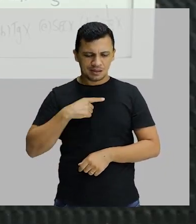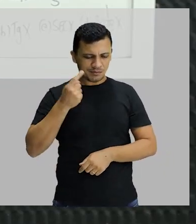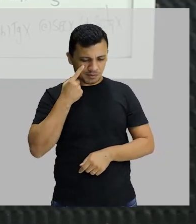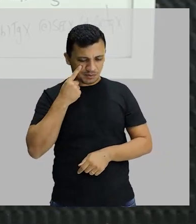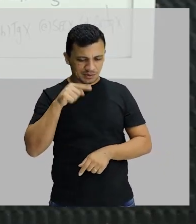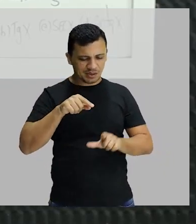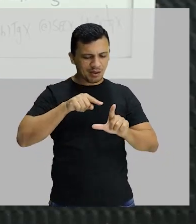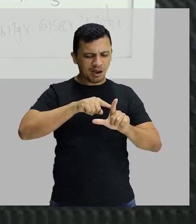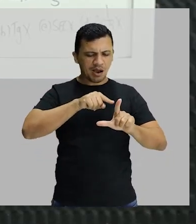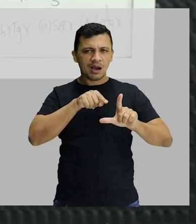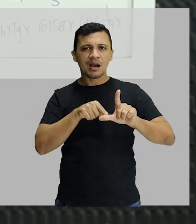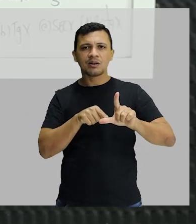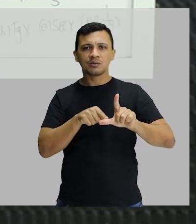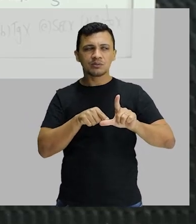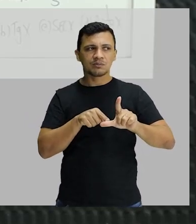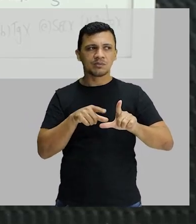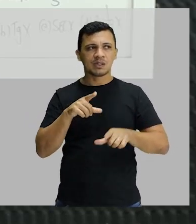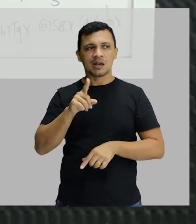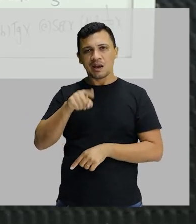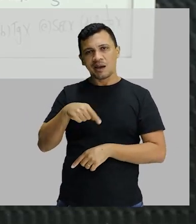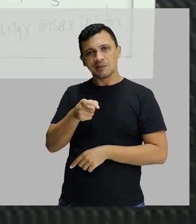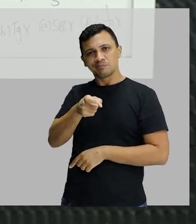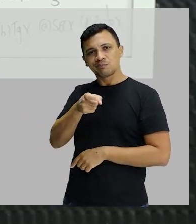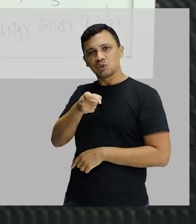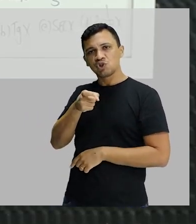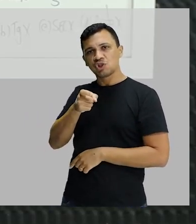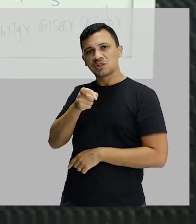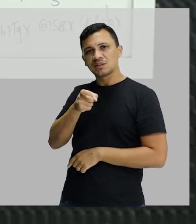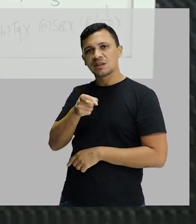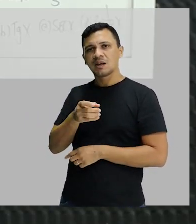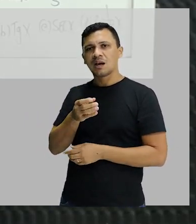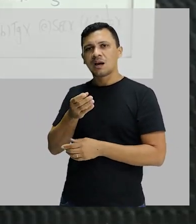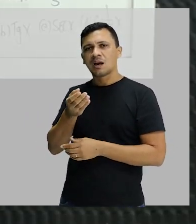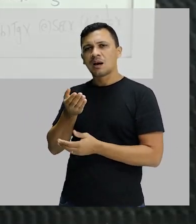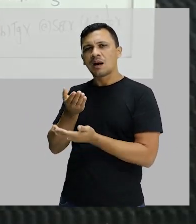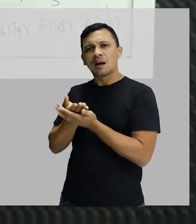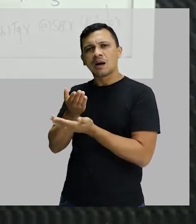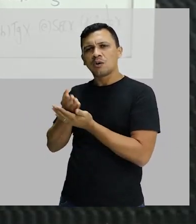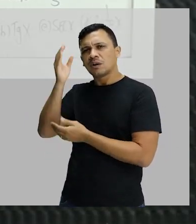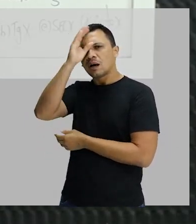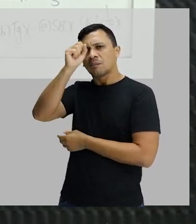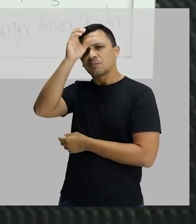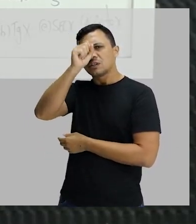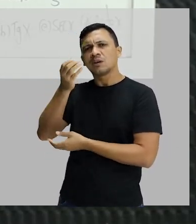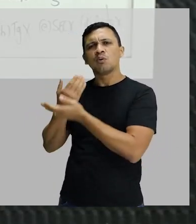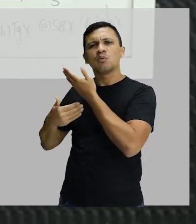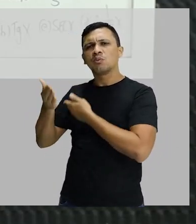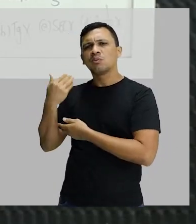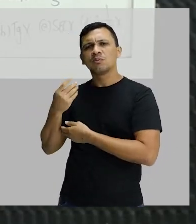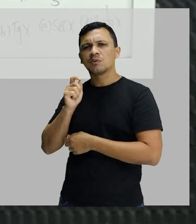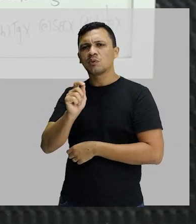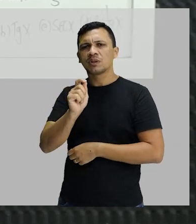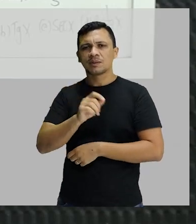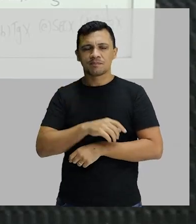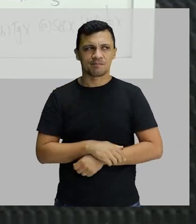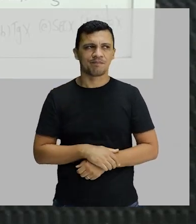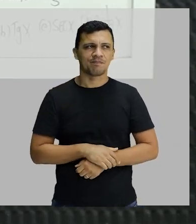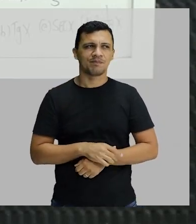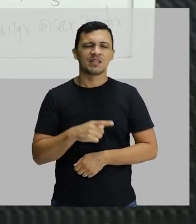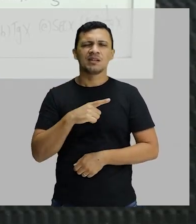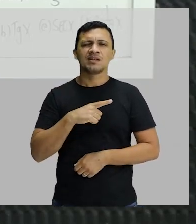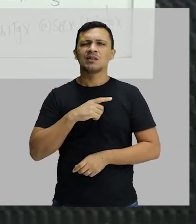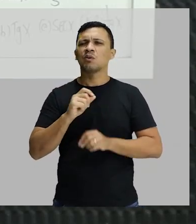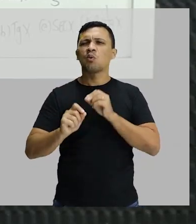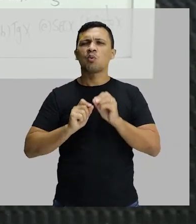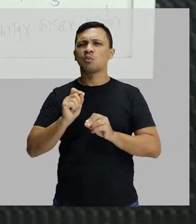ó, mede x. O que a gente aprendeu em aulas anteriores? Que a ordenada